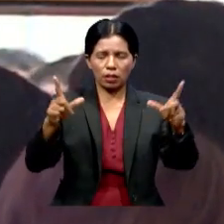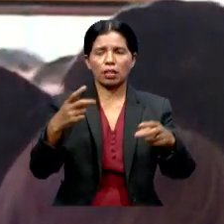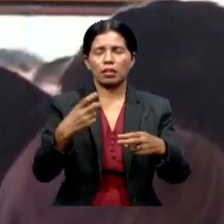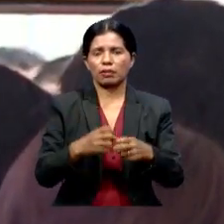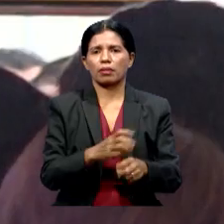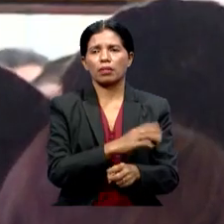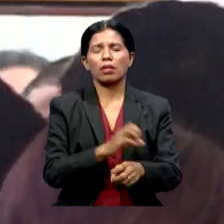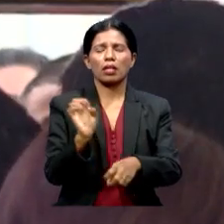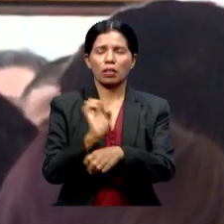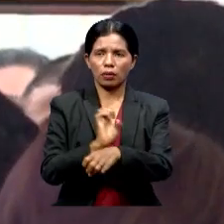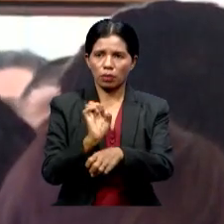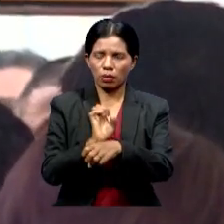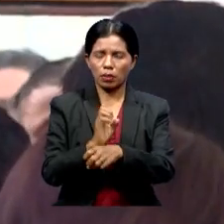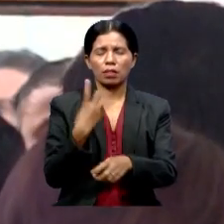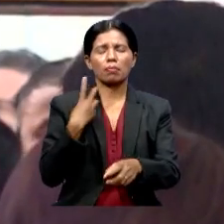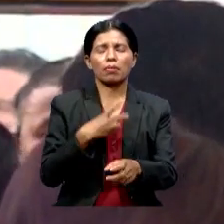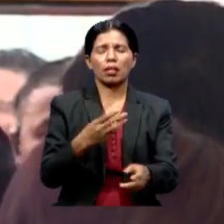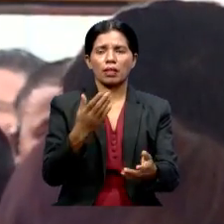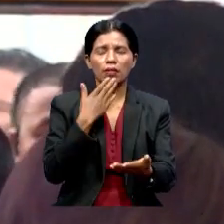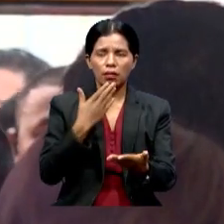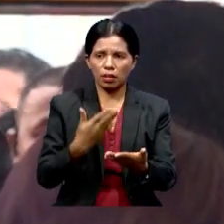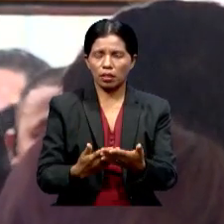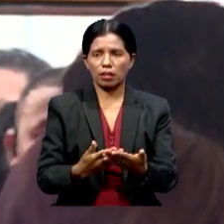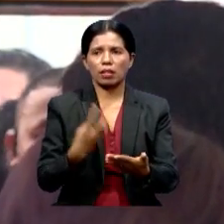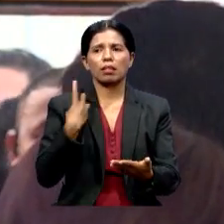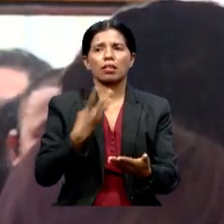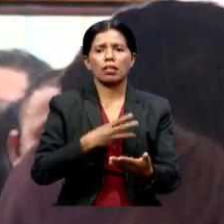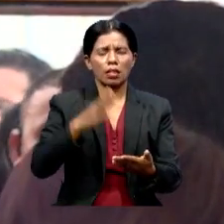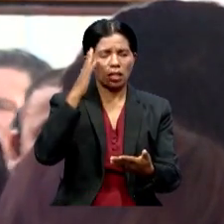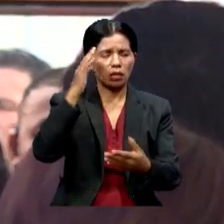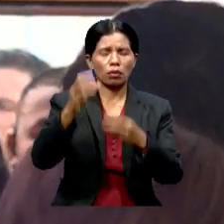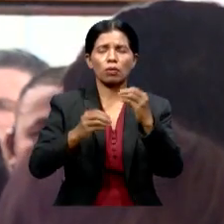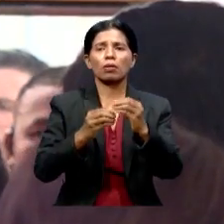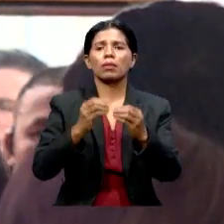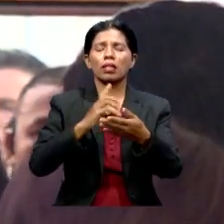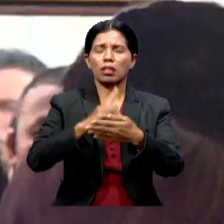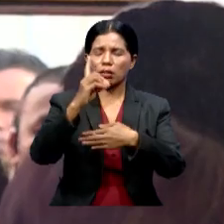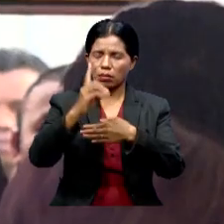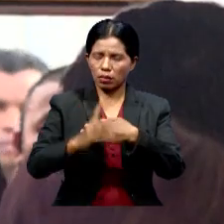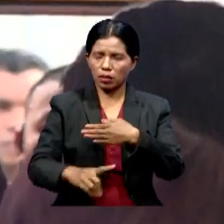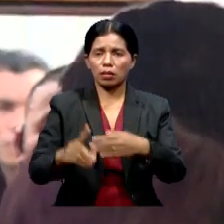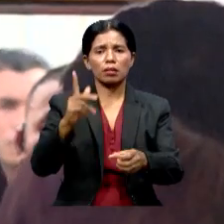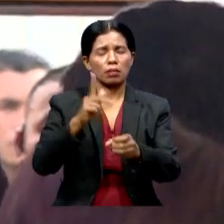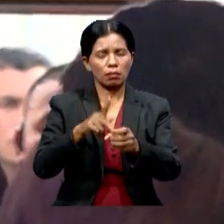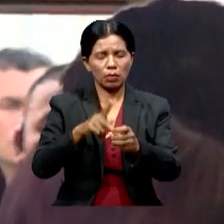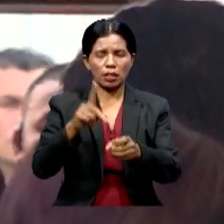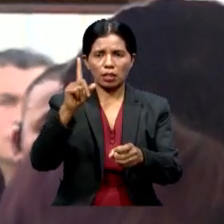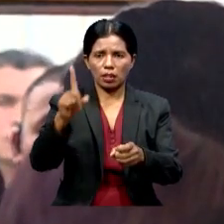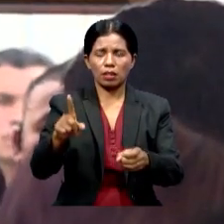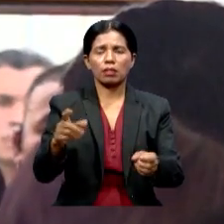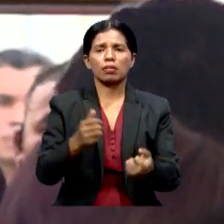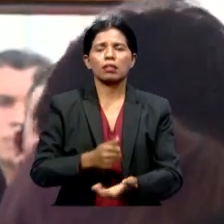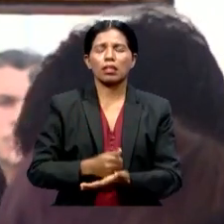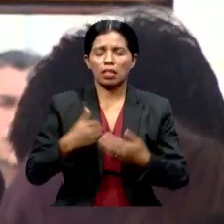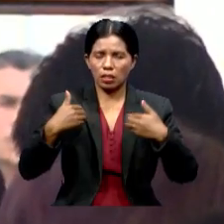é economicamente segura. Não canta que tem nenhuma não informa desenvolvimento de indústria petrolífera, para que seja